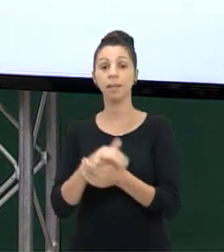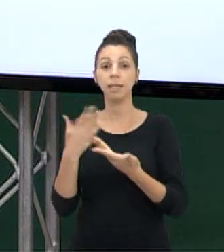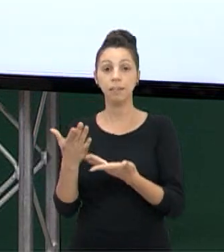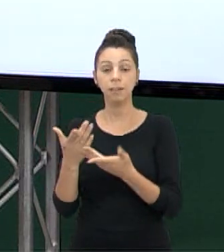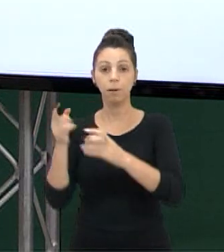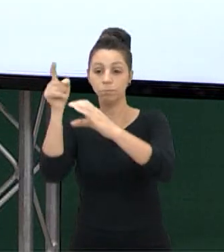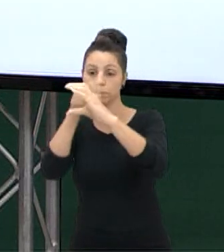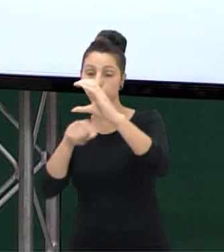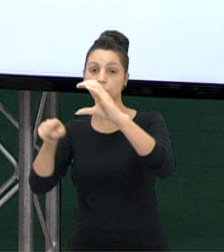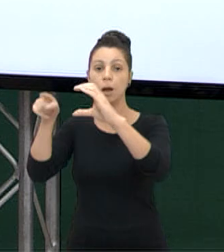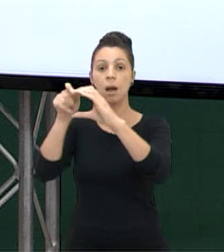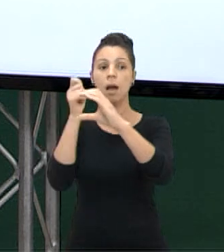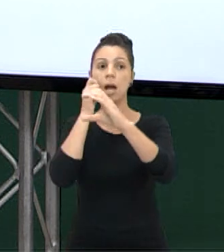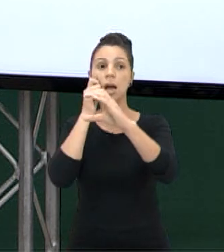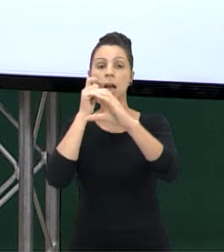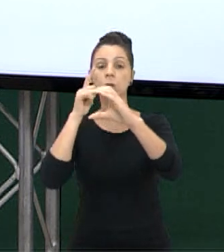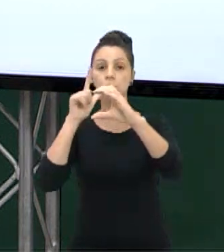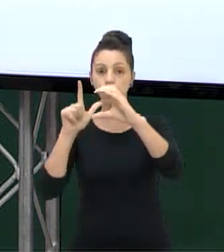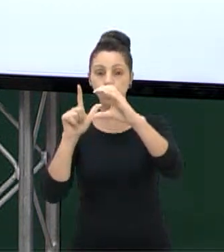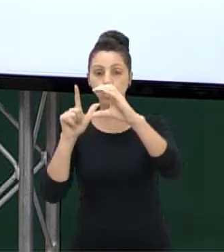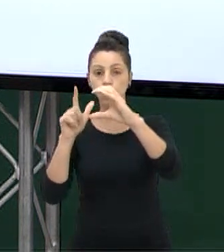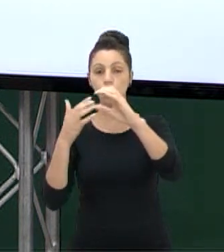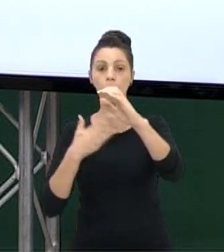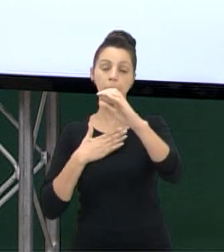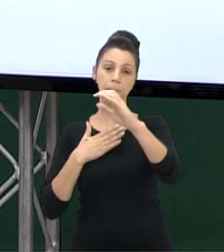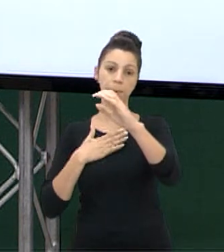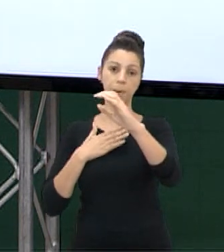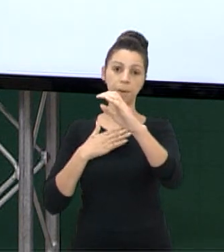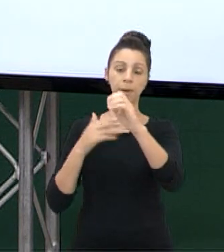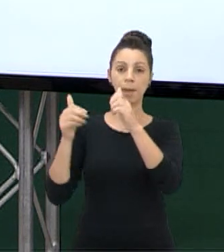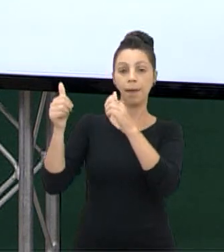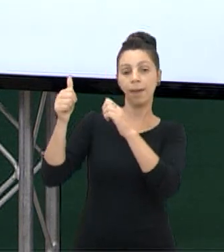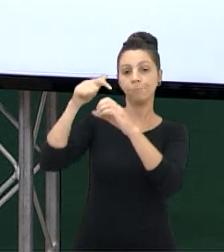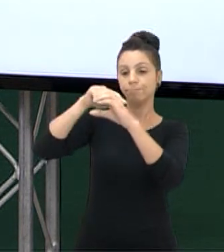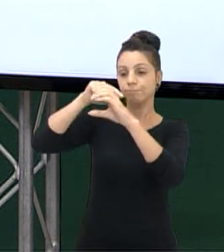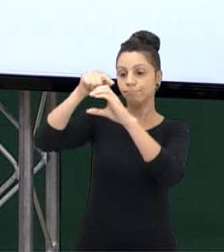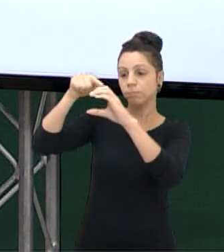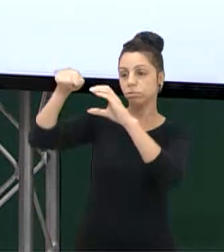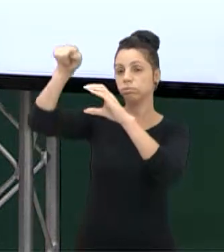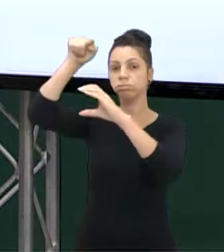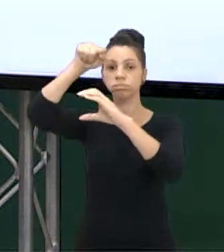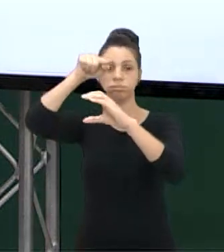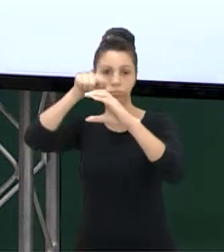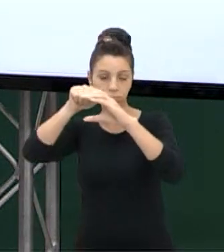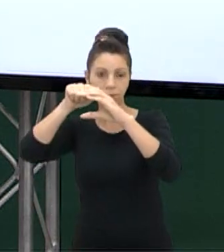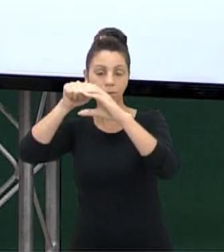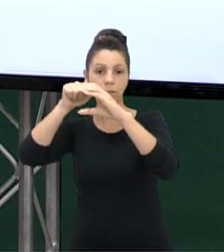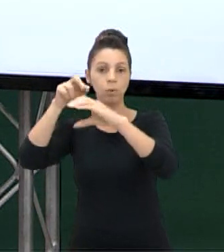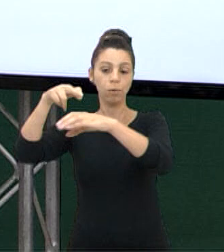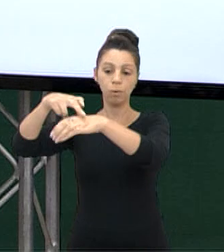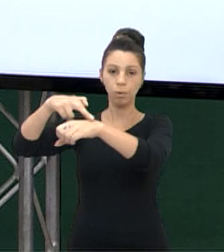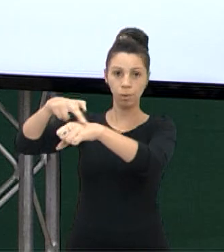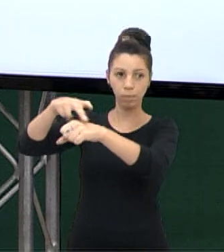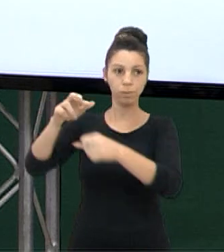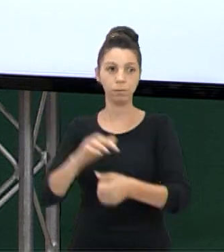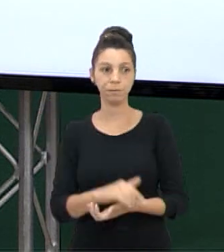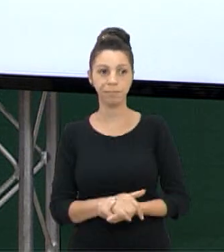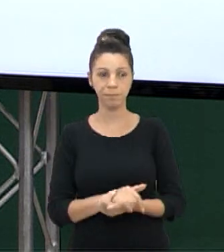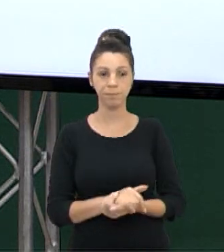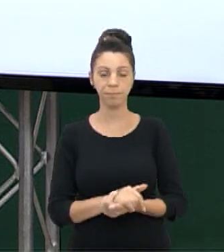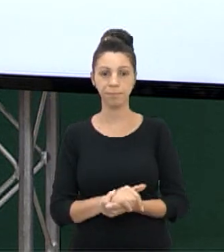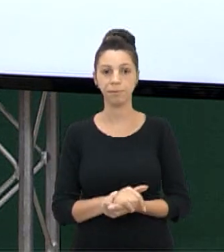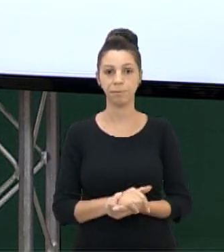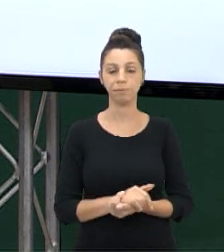roxa. Aqui para mim aparece roxo, né? Para vocês não sei que cor que aparece. Ó, e aqui a circunferência meio